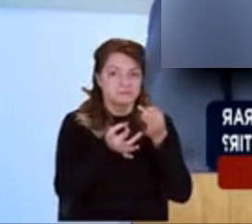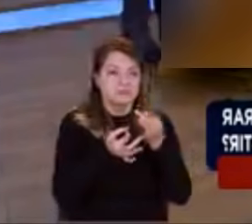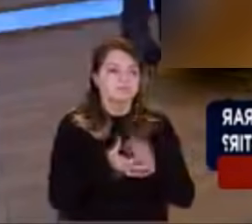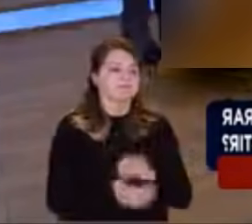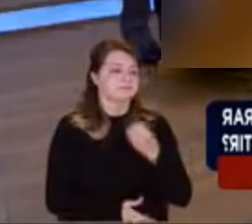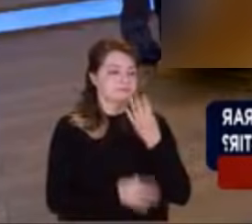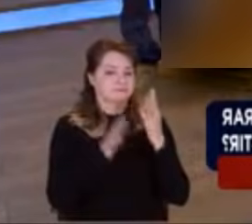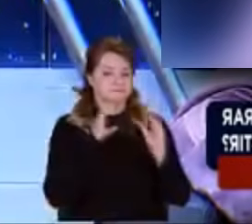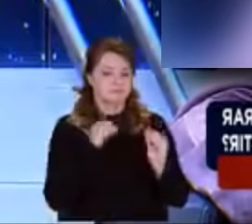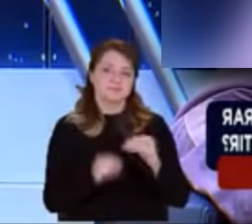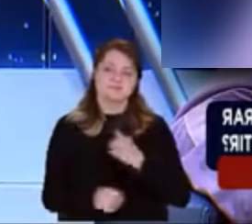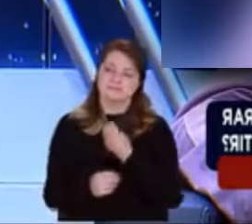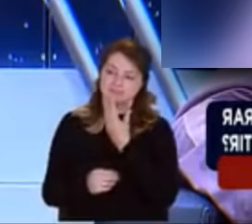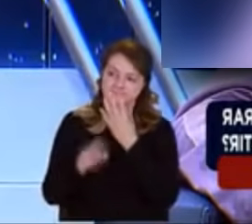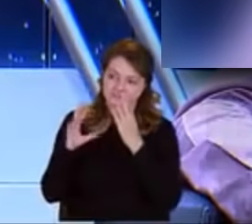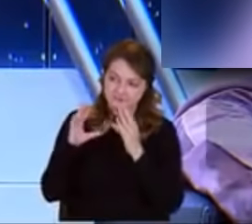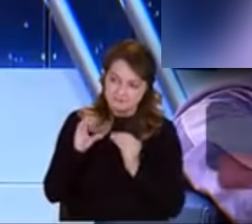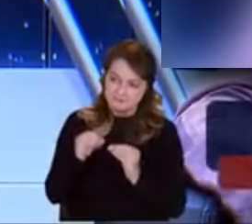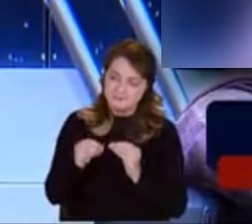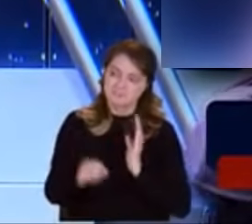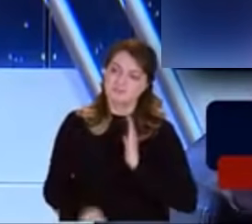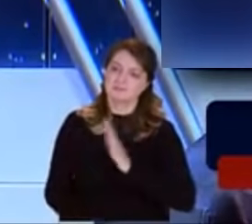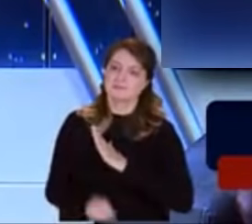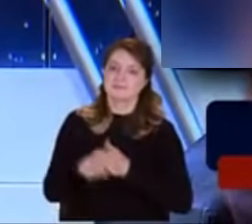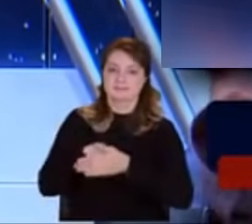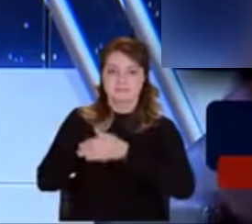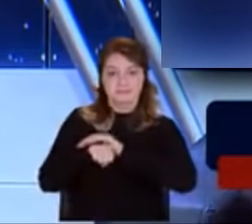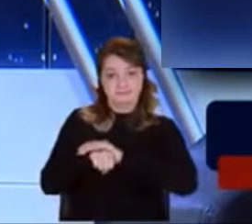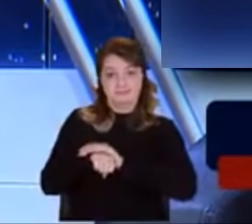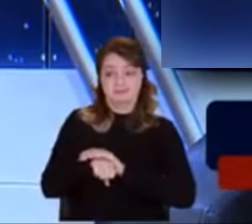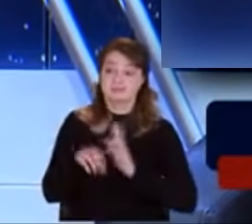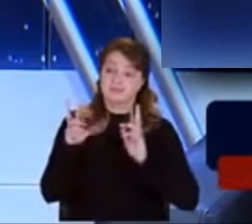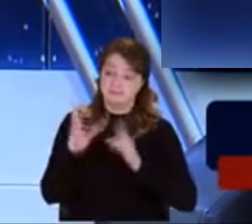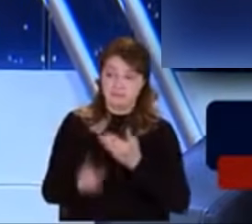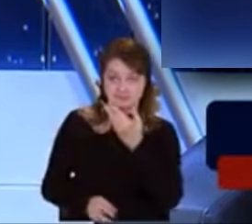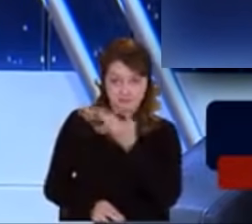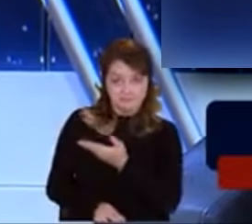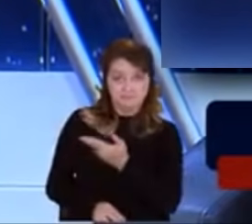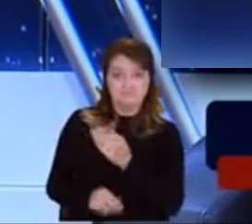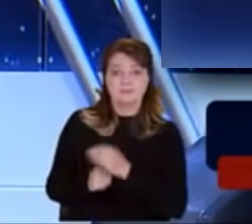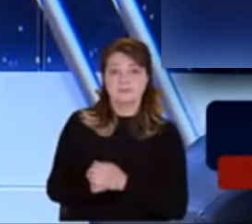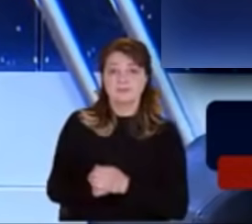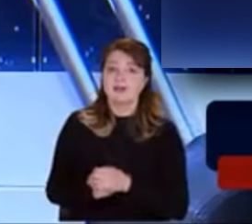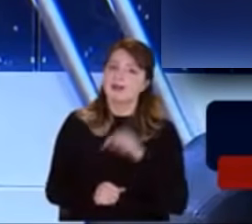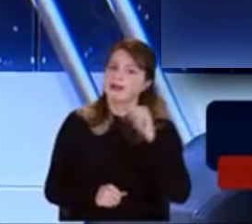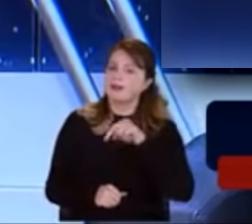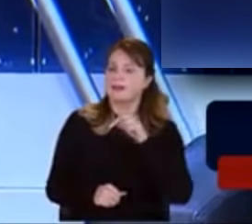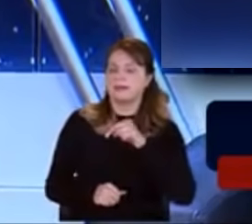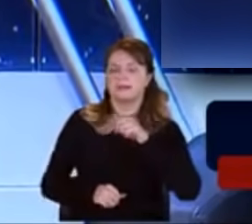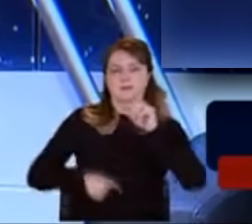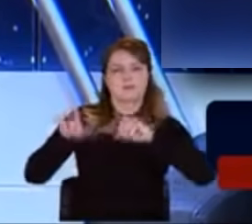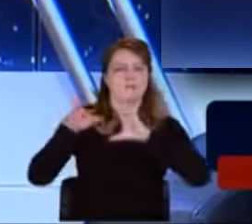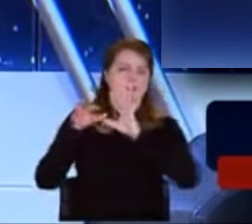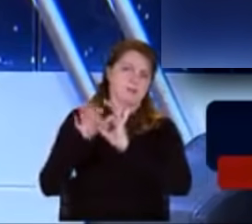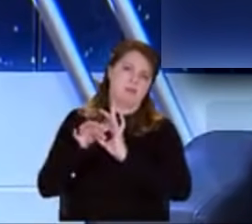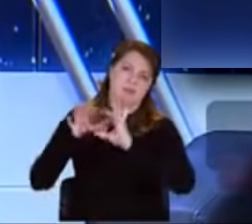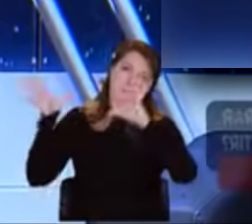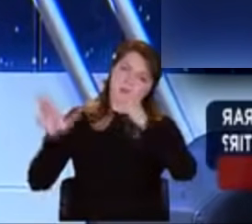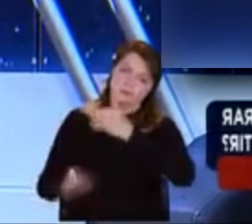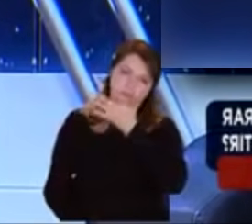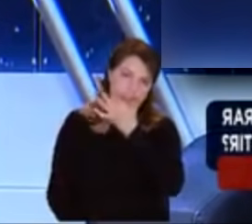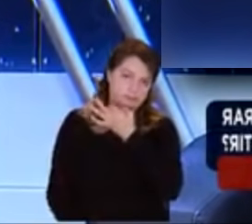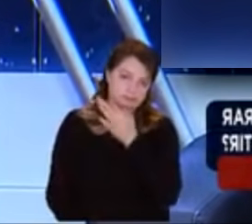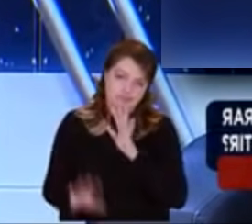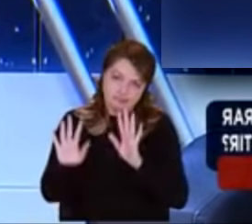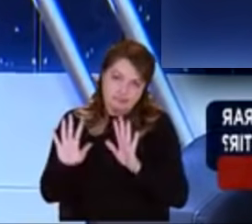E supostamente deixando alguém opinar por fora, supostamente, né? Pra no dia seguinte encher a cabeça da família da pessoa com um monte